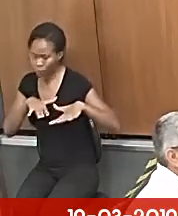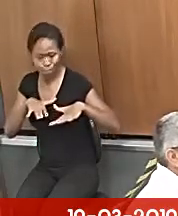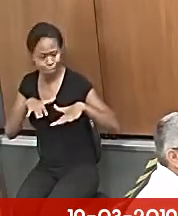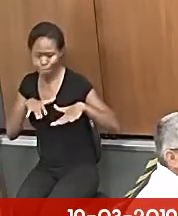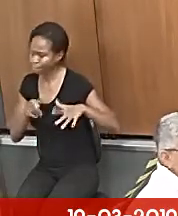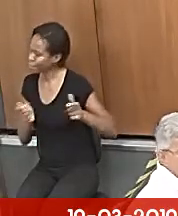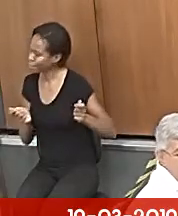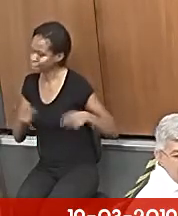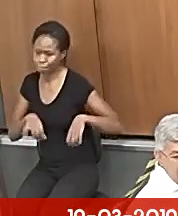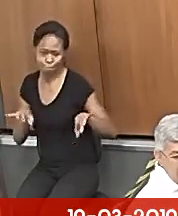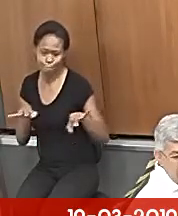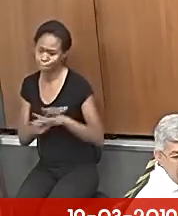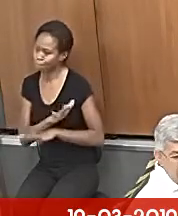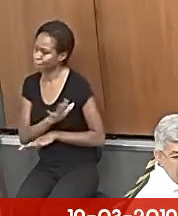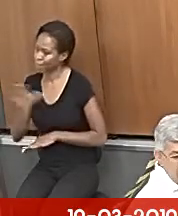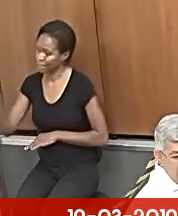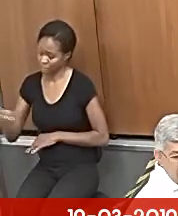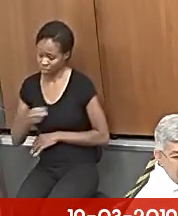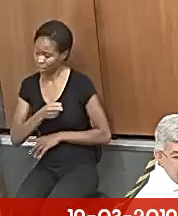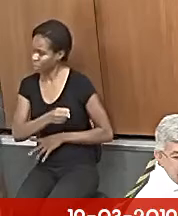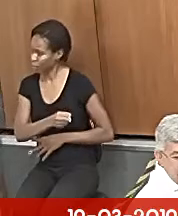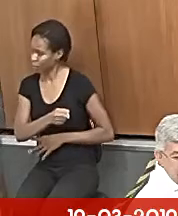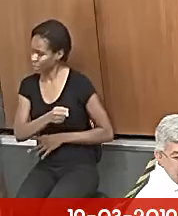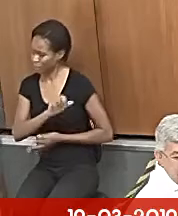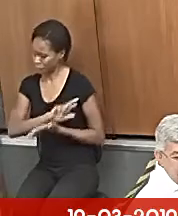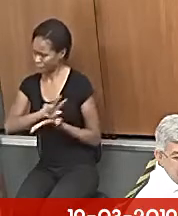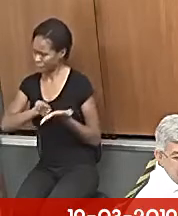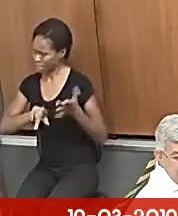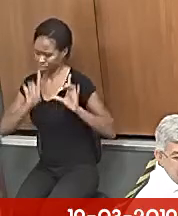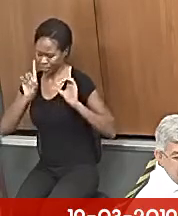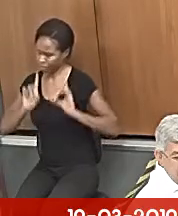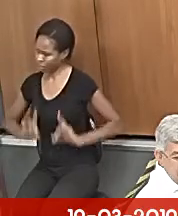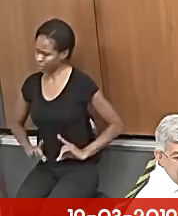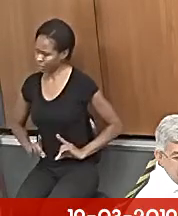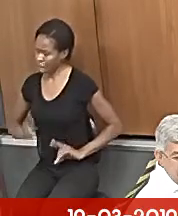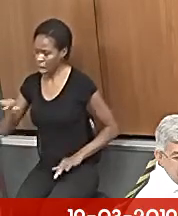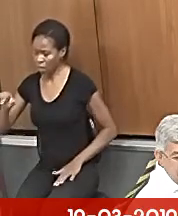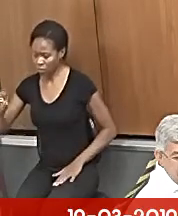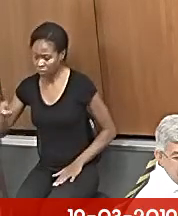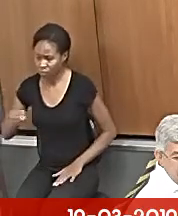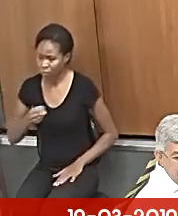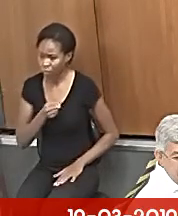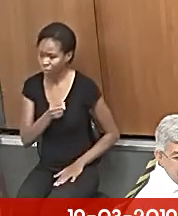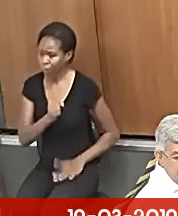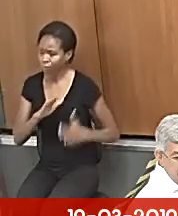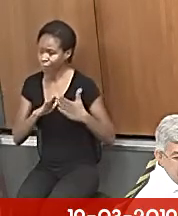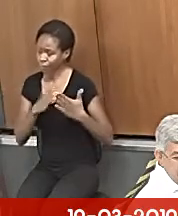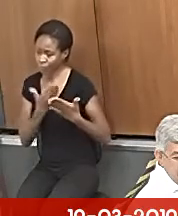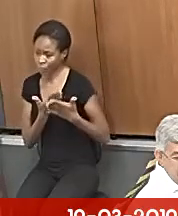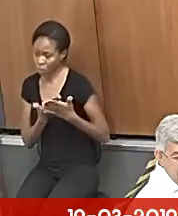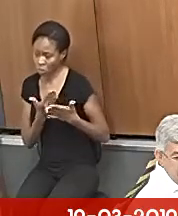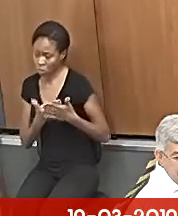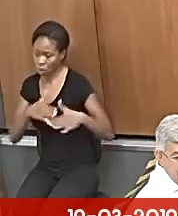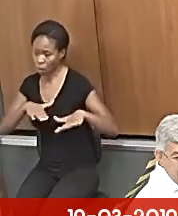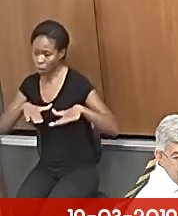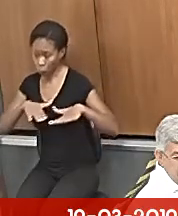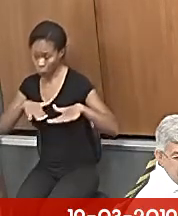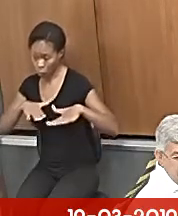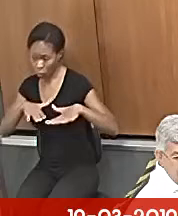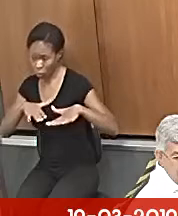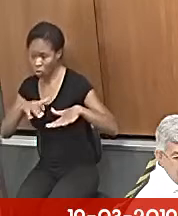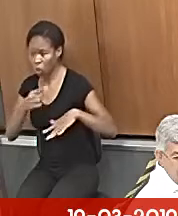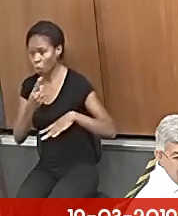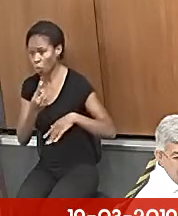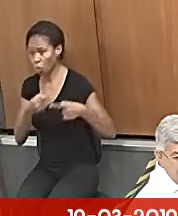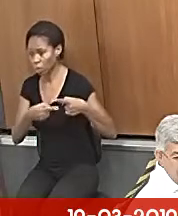e acontece que vai pra escola comum ele fica lá uma semana na segunda semana ele já começa a faltar na